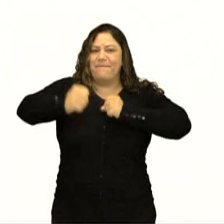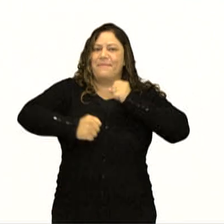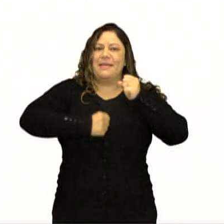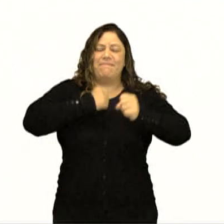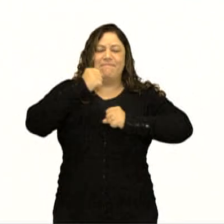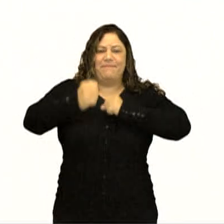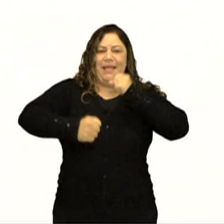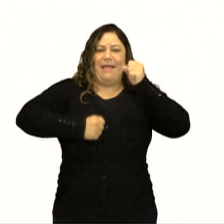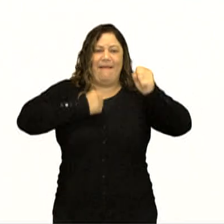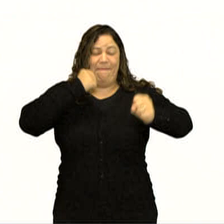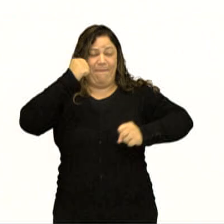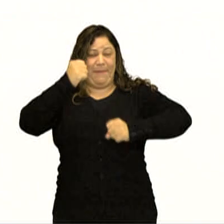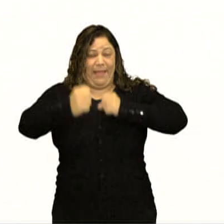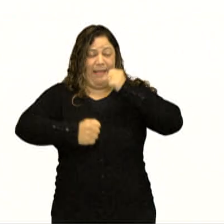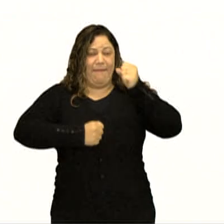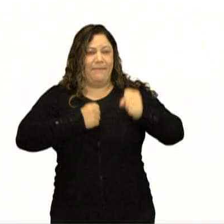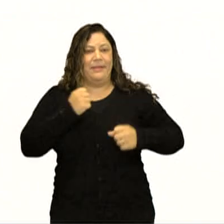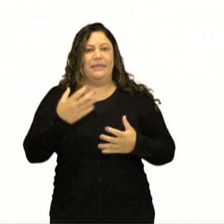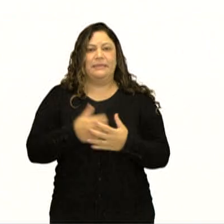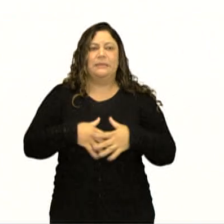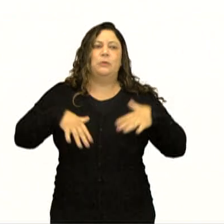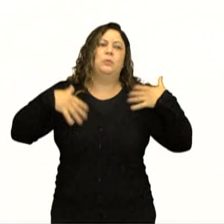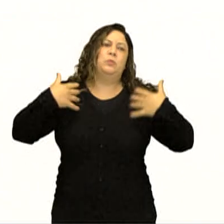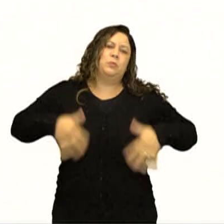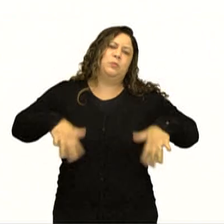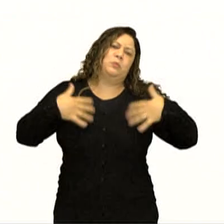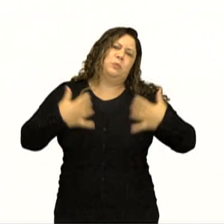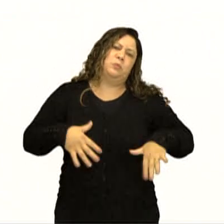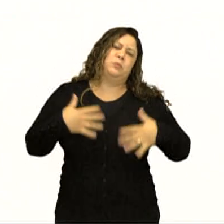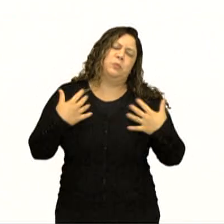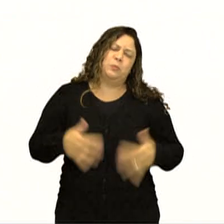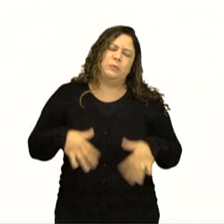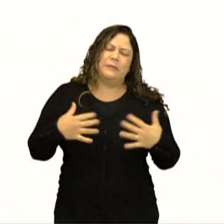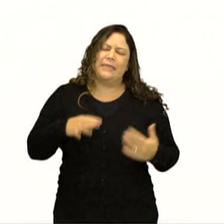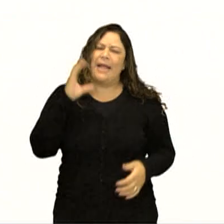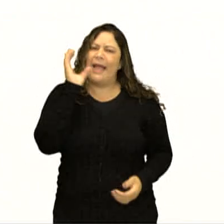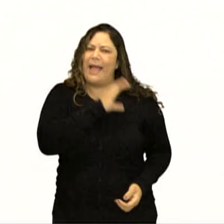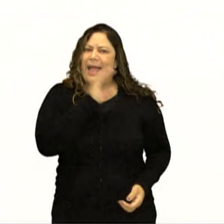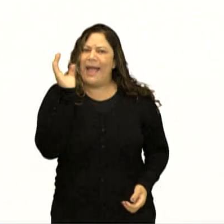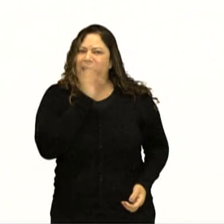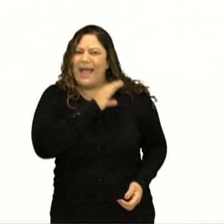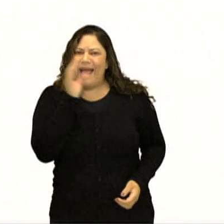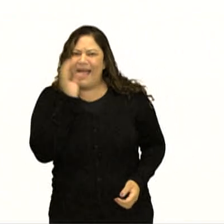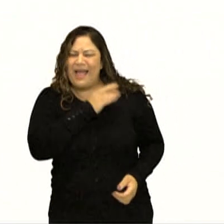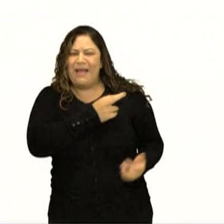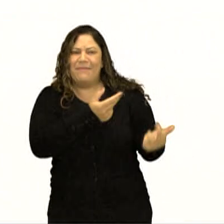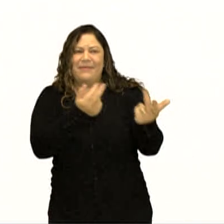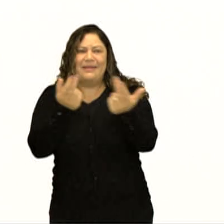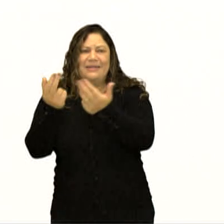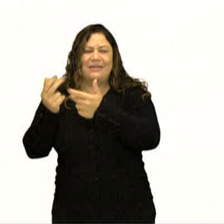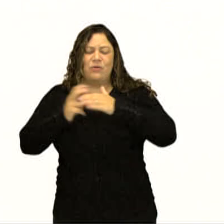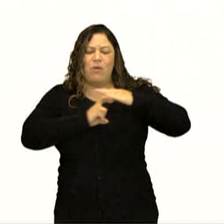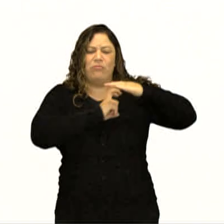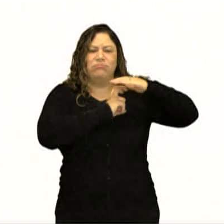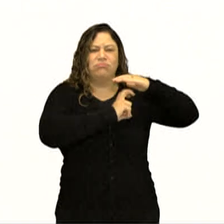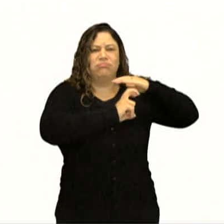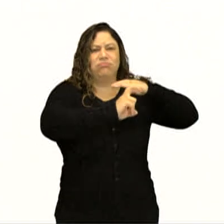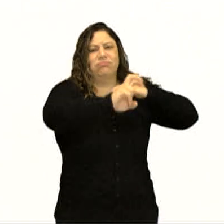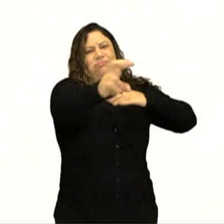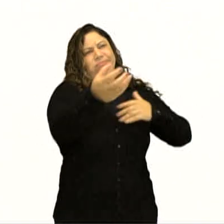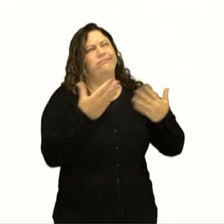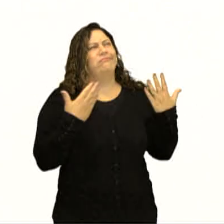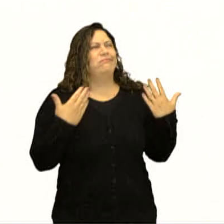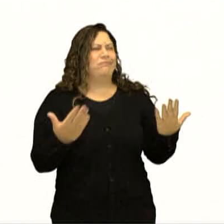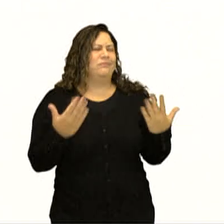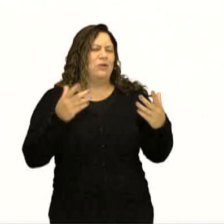conseguiu esfalfar-se. Que pernas humanas haverá tão rápidas como a eletricidade? Esse